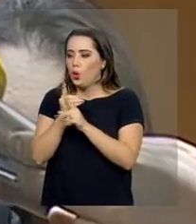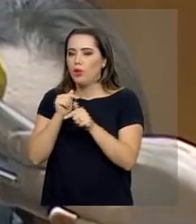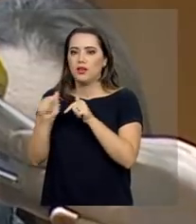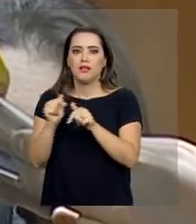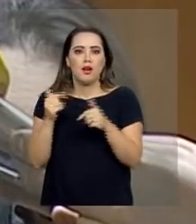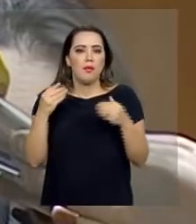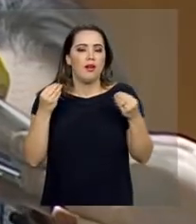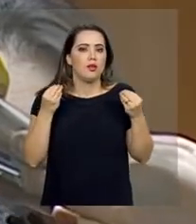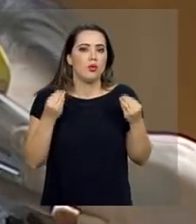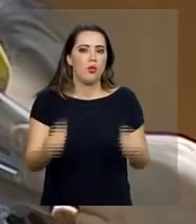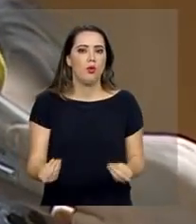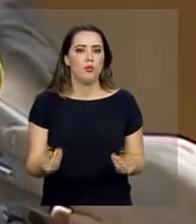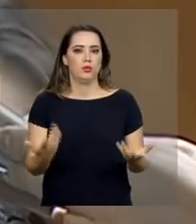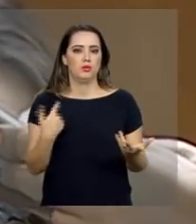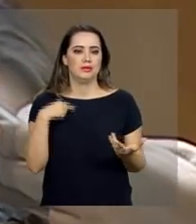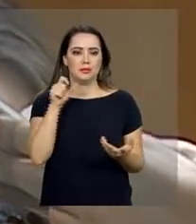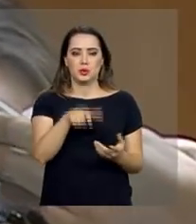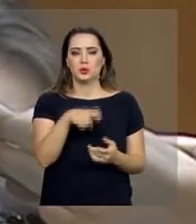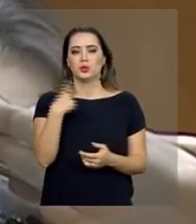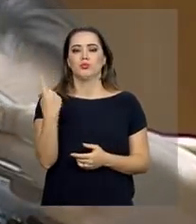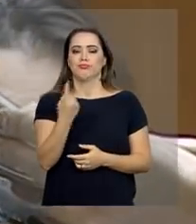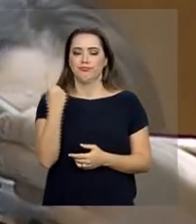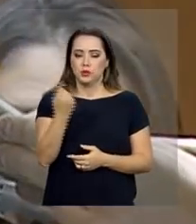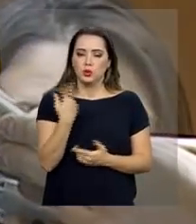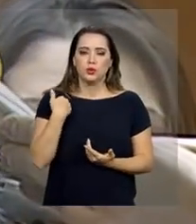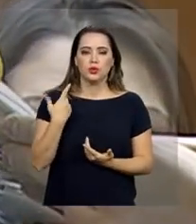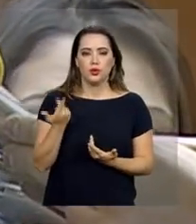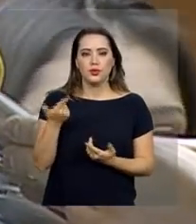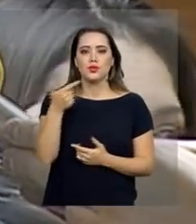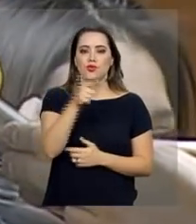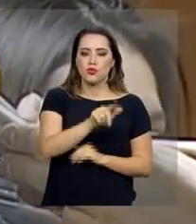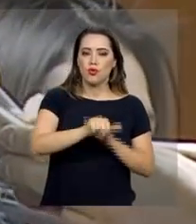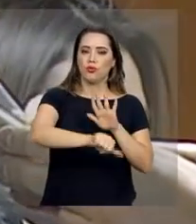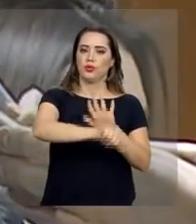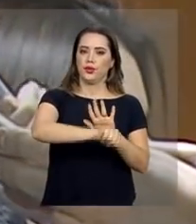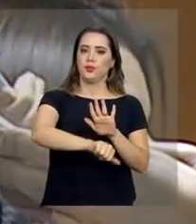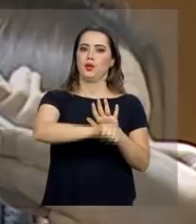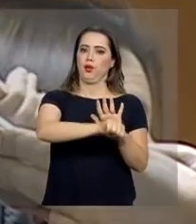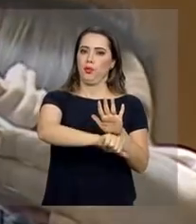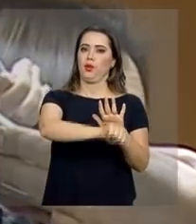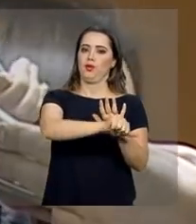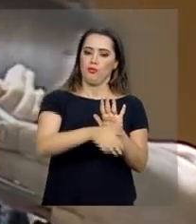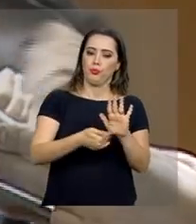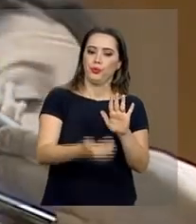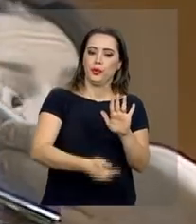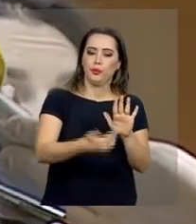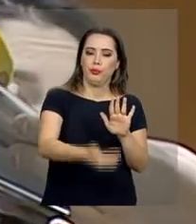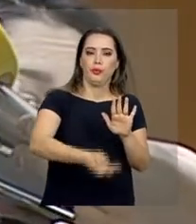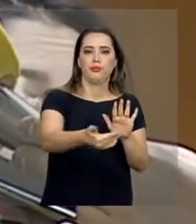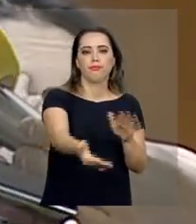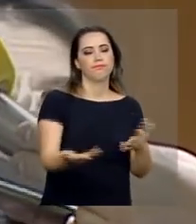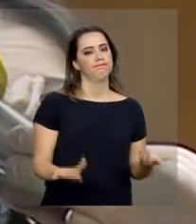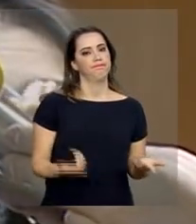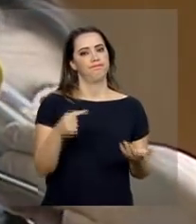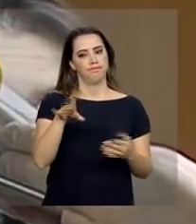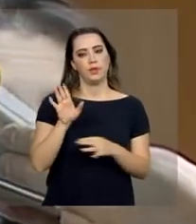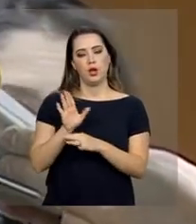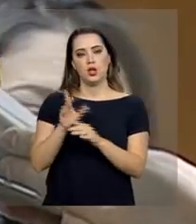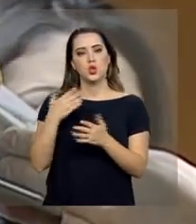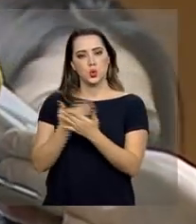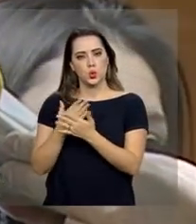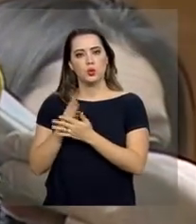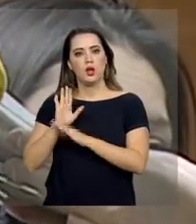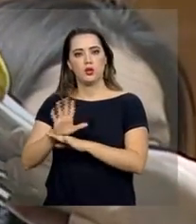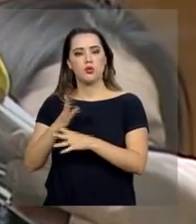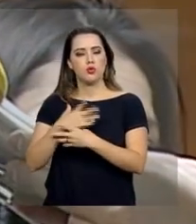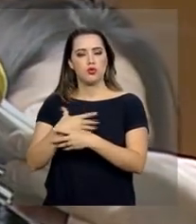não encontrando trabalho ele fica muito mais propenso a reincidir em termos de crime então isso também ajuda na redução da violência e dos crimes que a